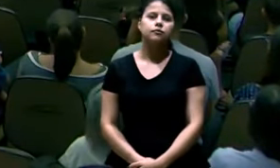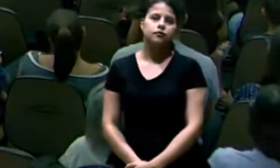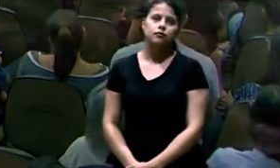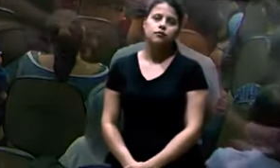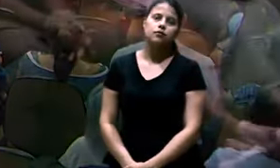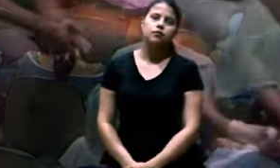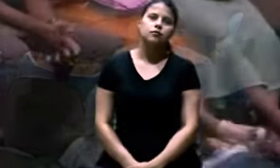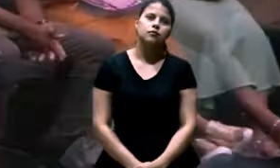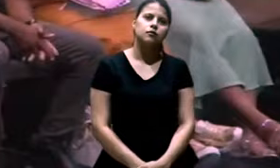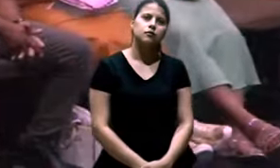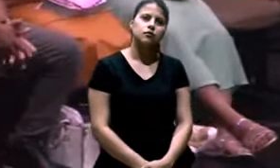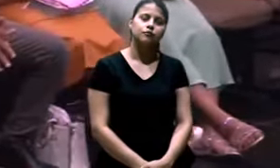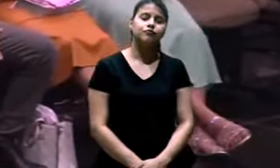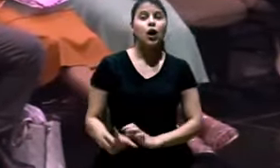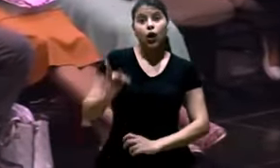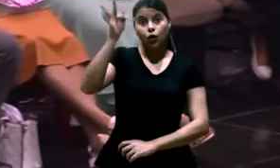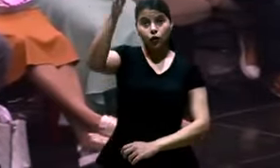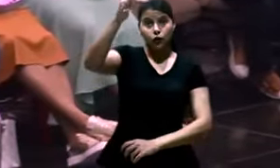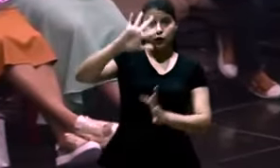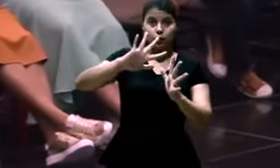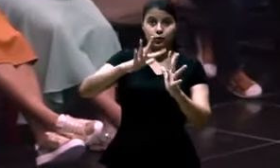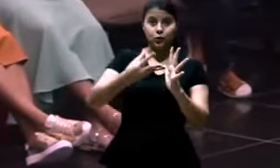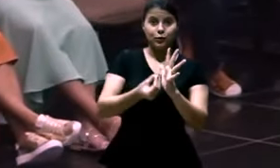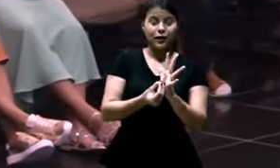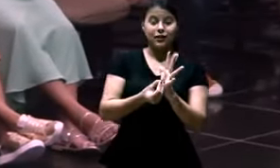em que essa igreja não estará mais aqui.